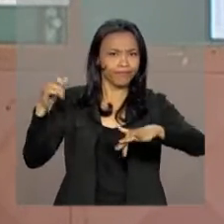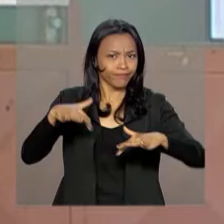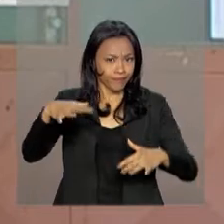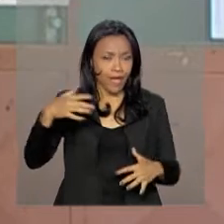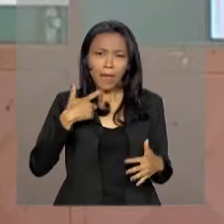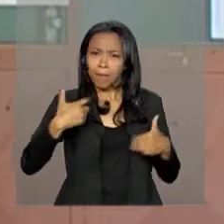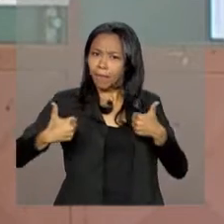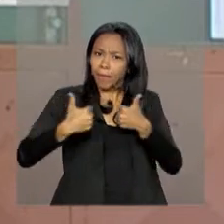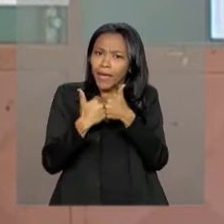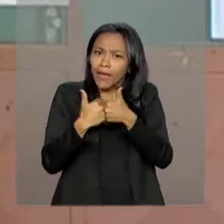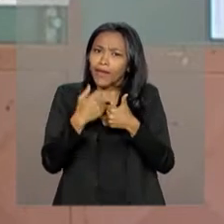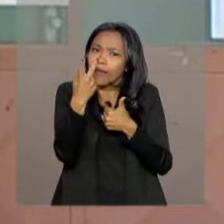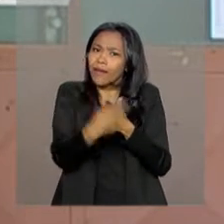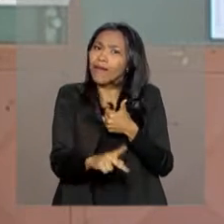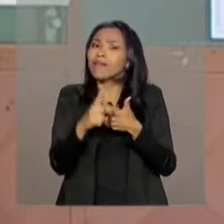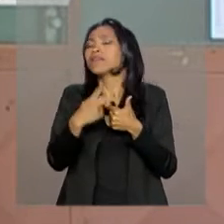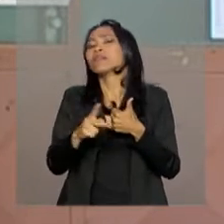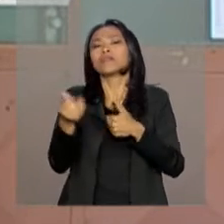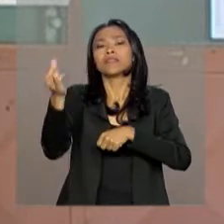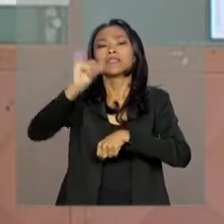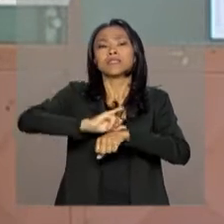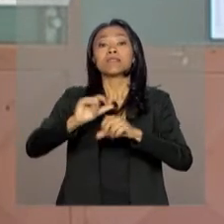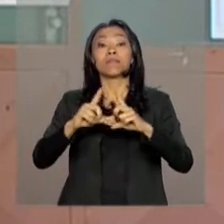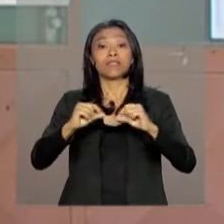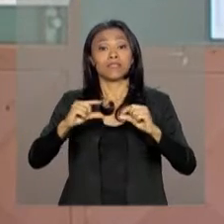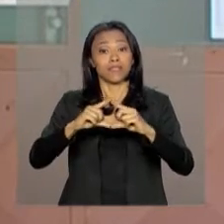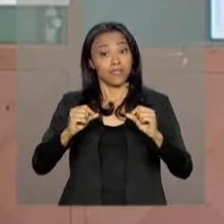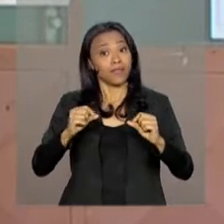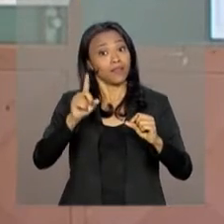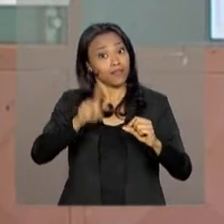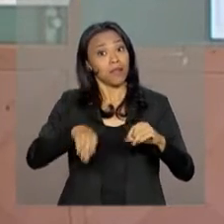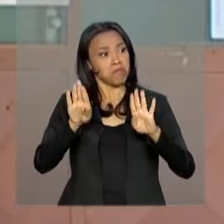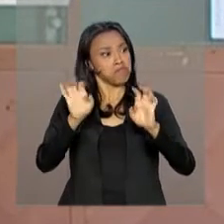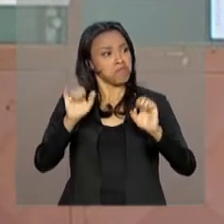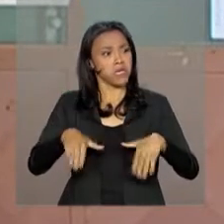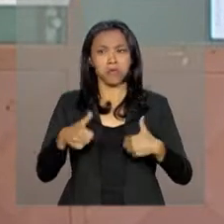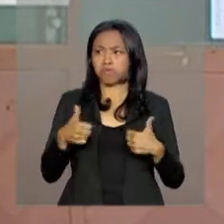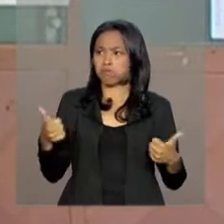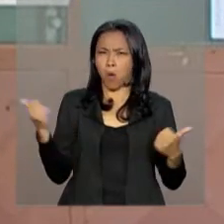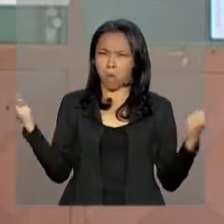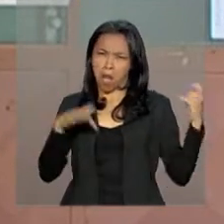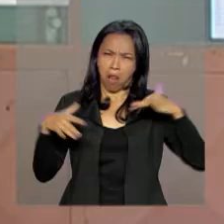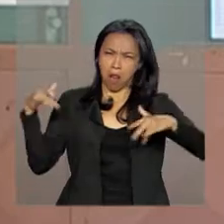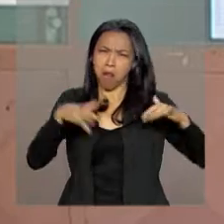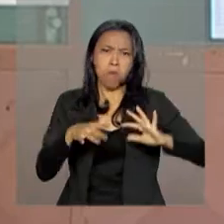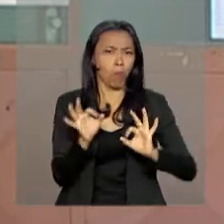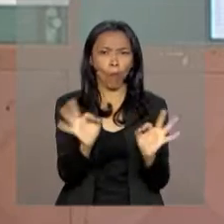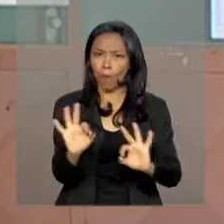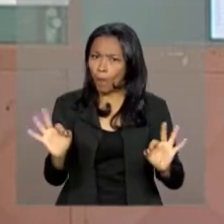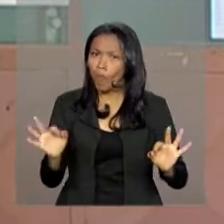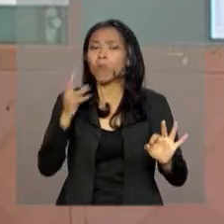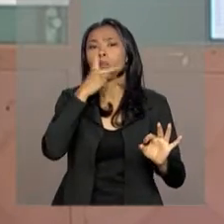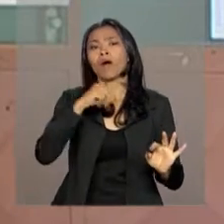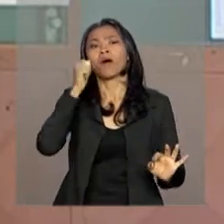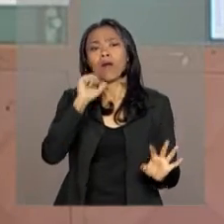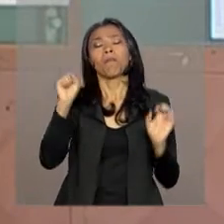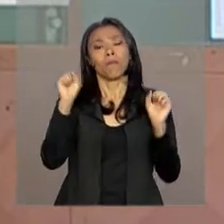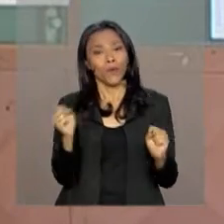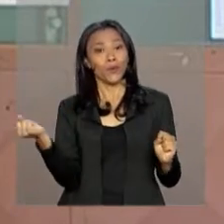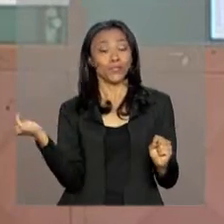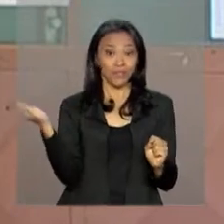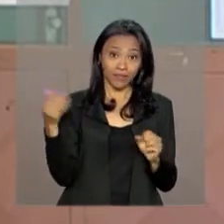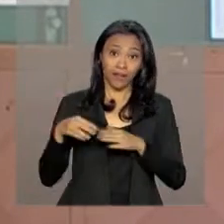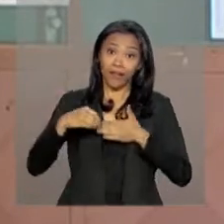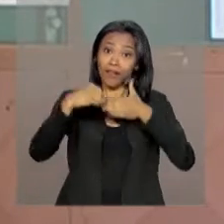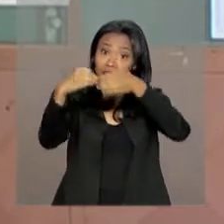fica bem perto do centro de brasília e por enquanto tá bem tranquilo viu os pais podem vir aqui vacinar as crianças